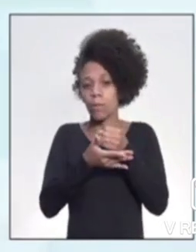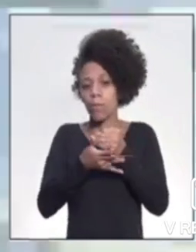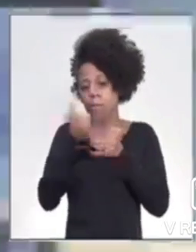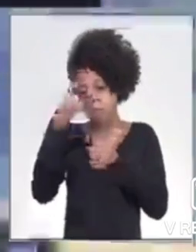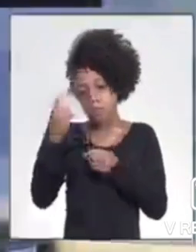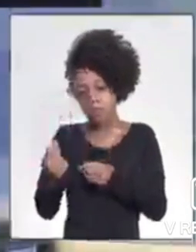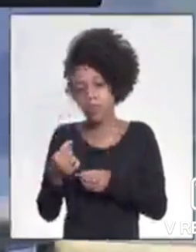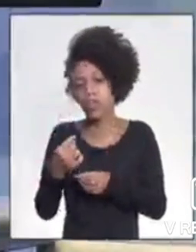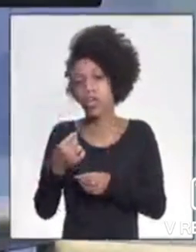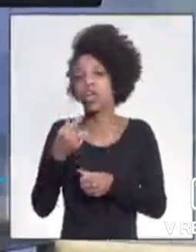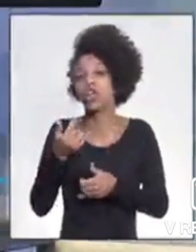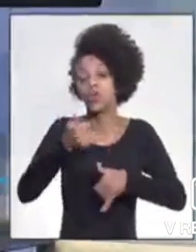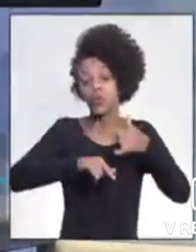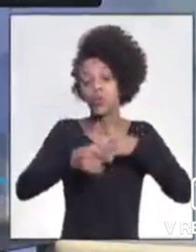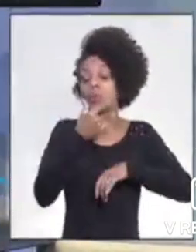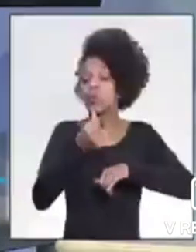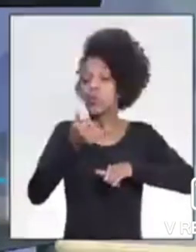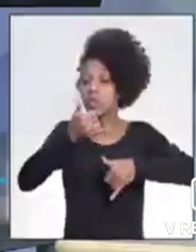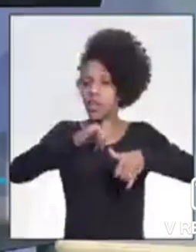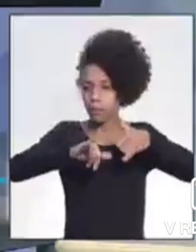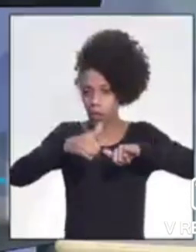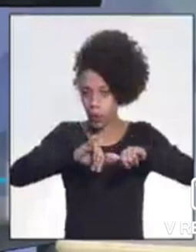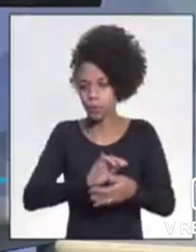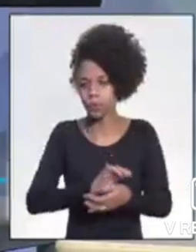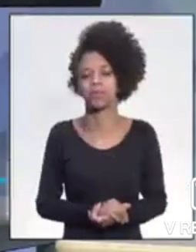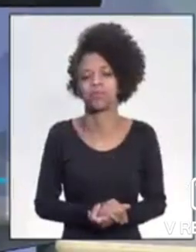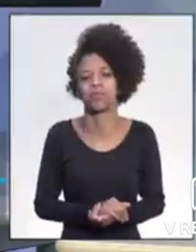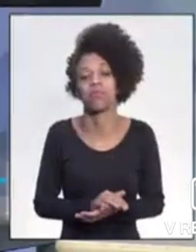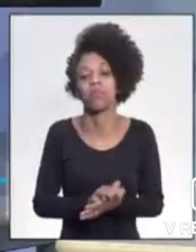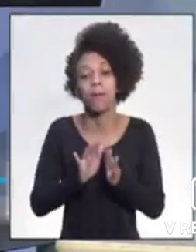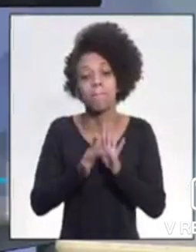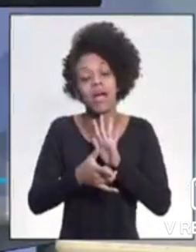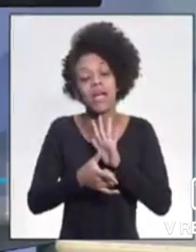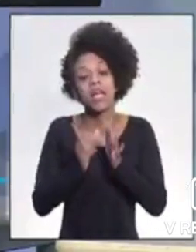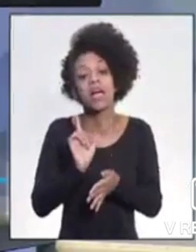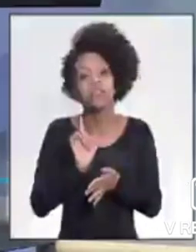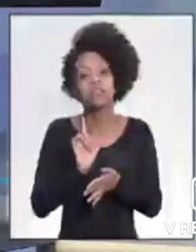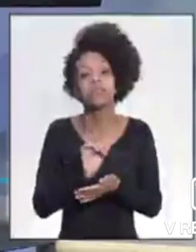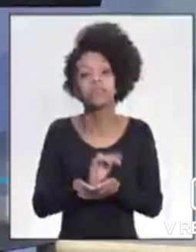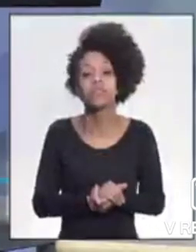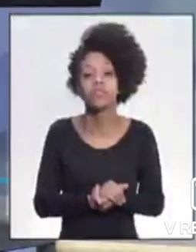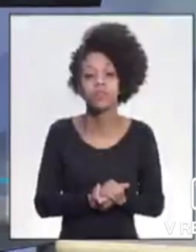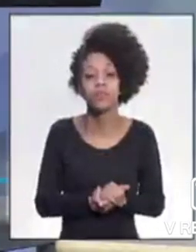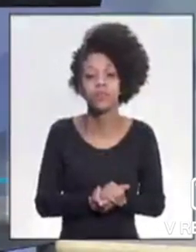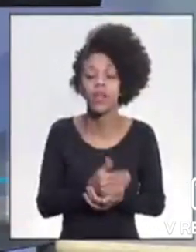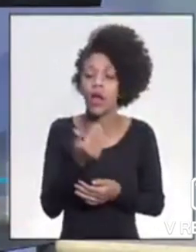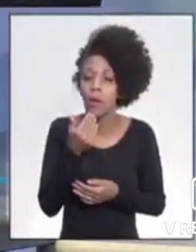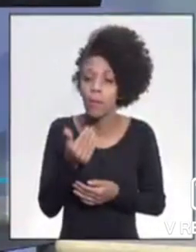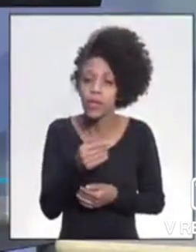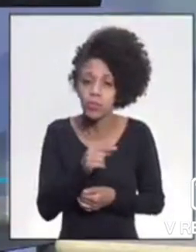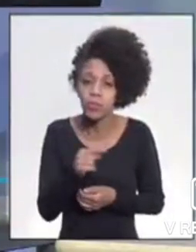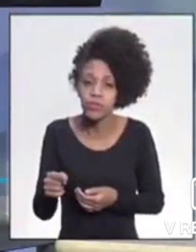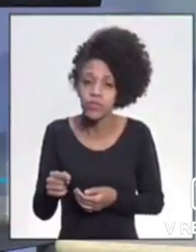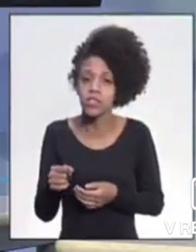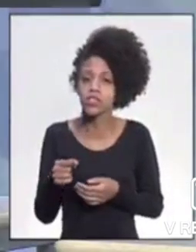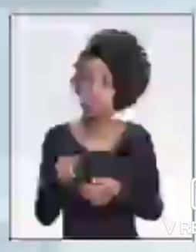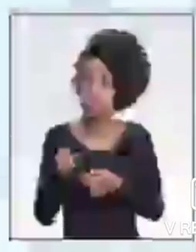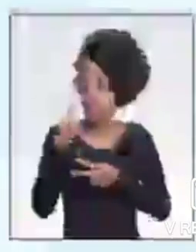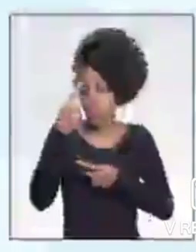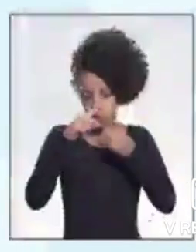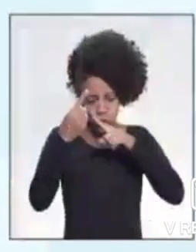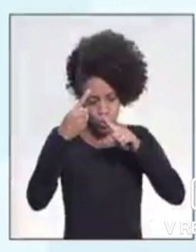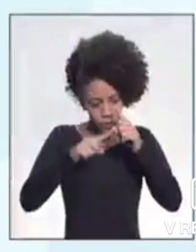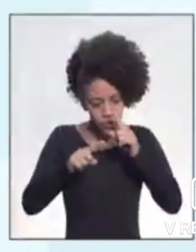de Rutherford e Bohr, né? Mas antes de iniciar a nossa aula, eu peço para vocês anotarem todas as dúvidas que